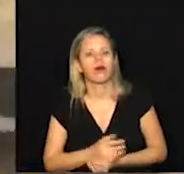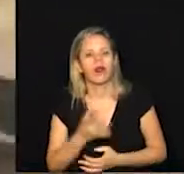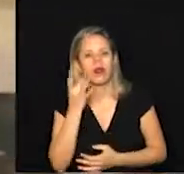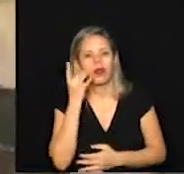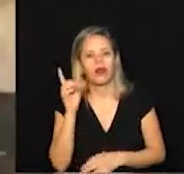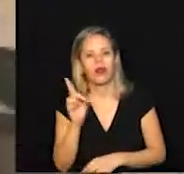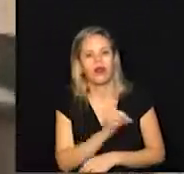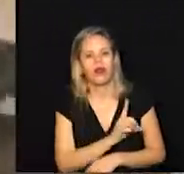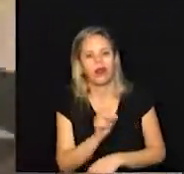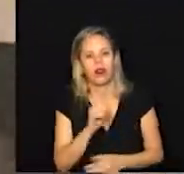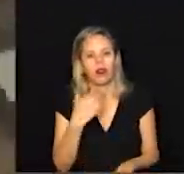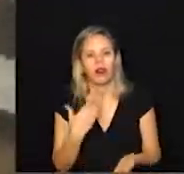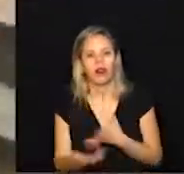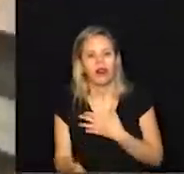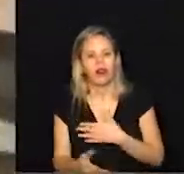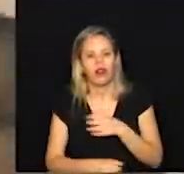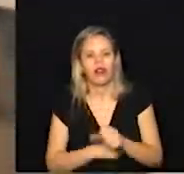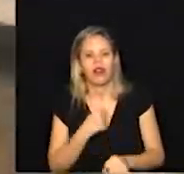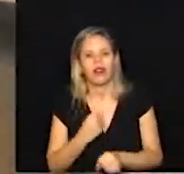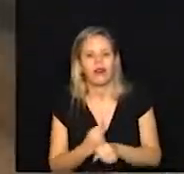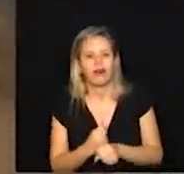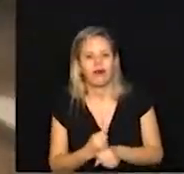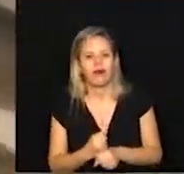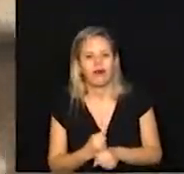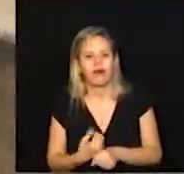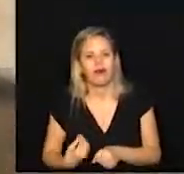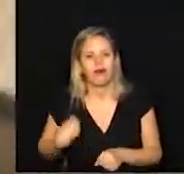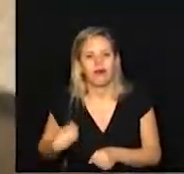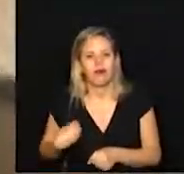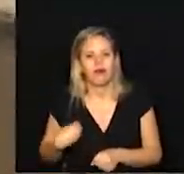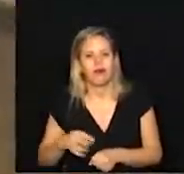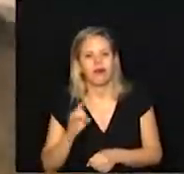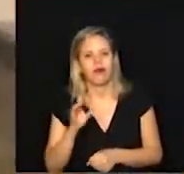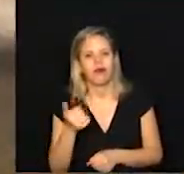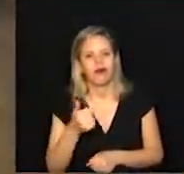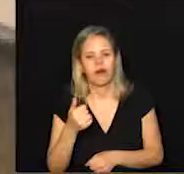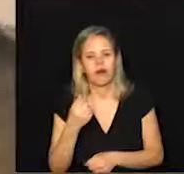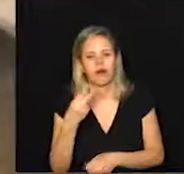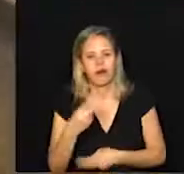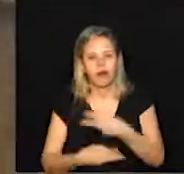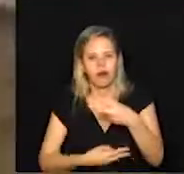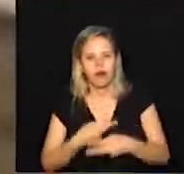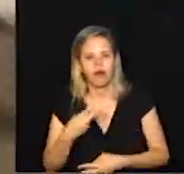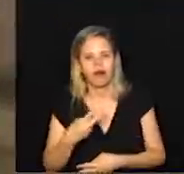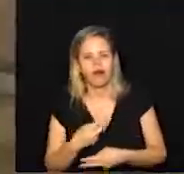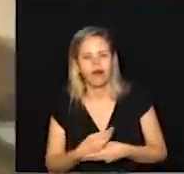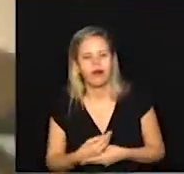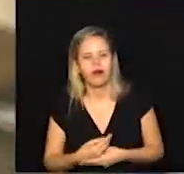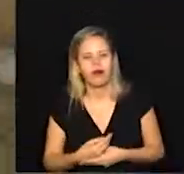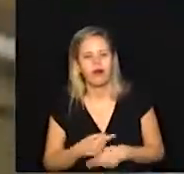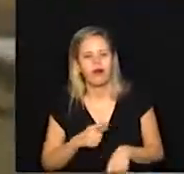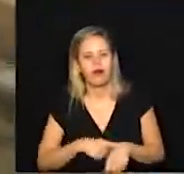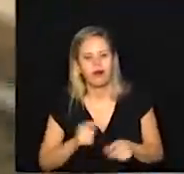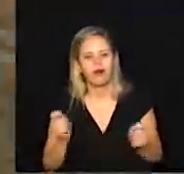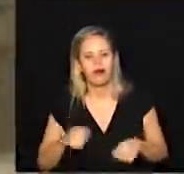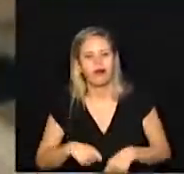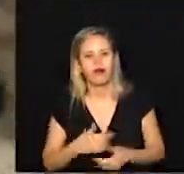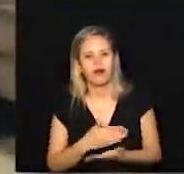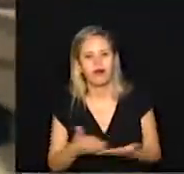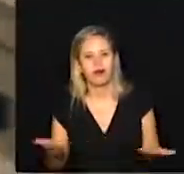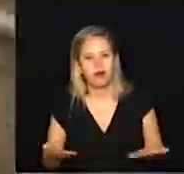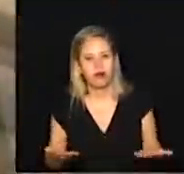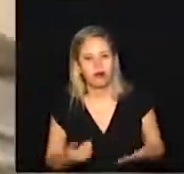Compareçam, não percam este ano. Estamos apenas no primeiro bimestre. Tem tempo para começar